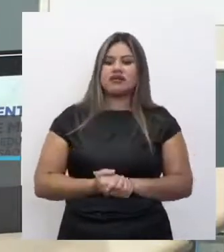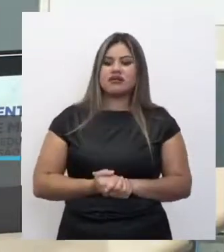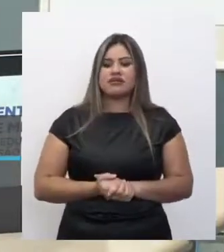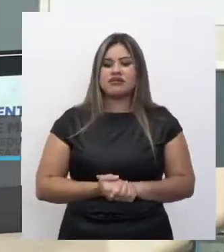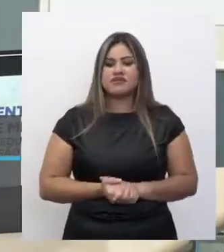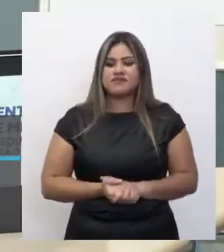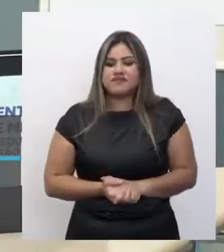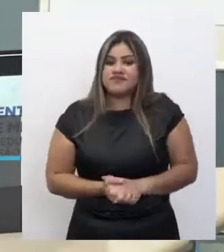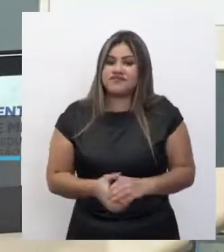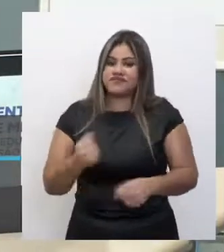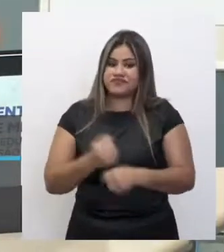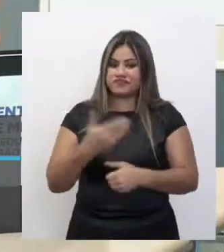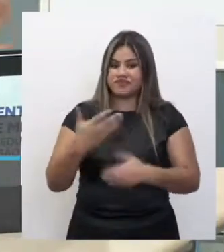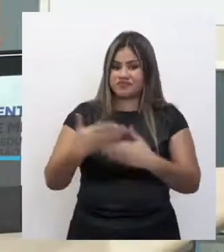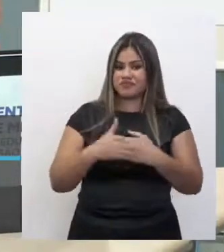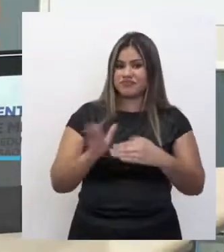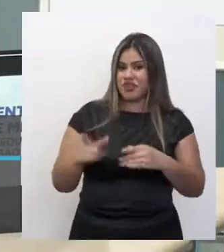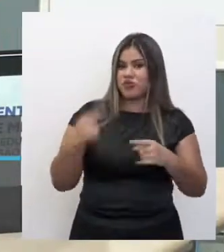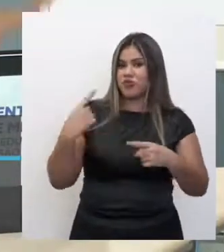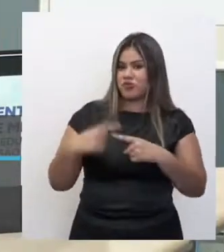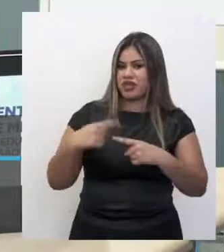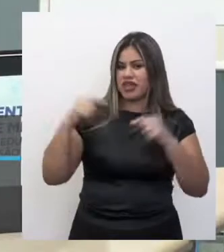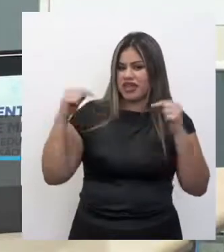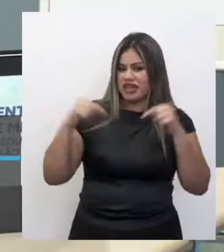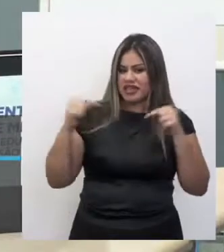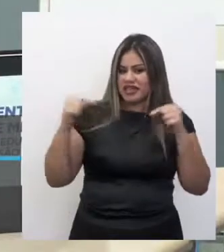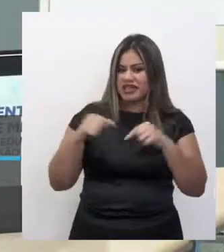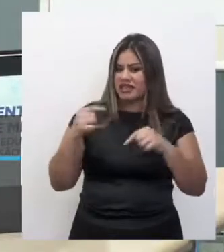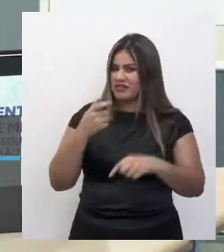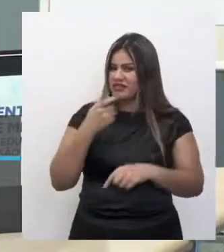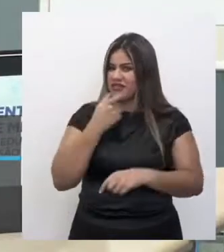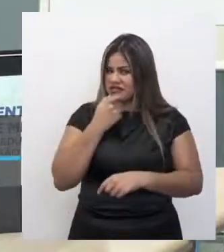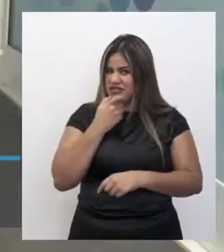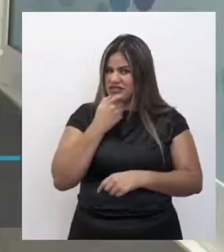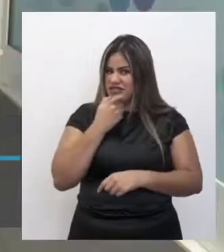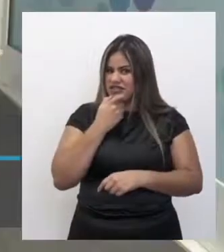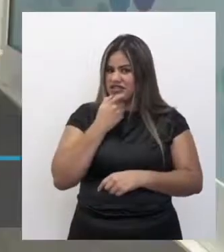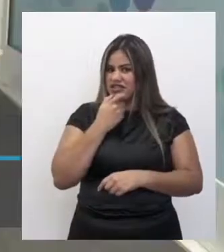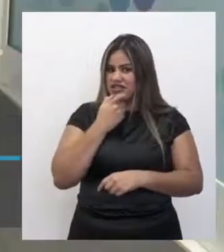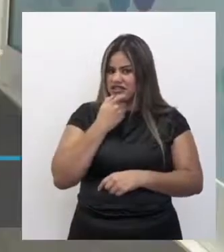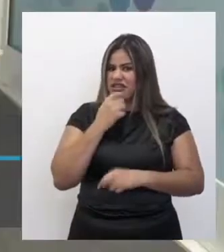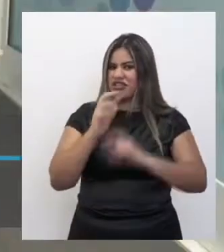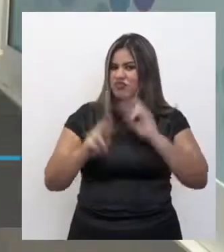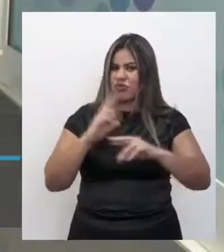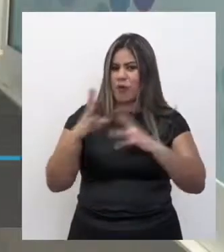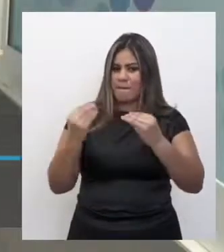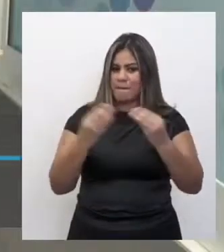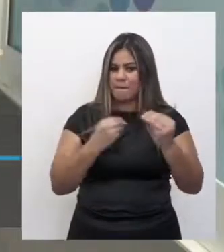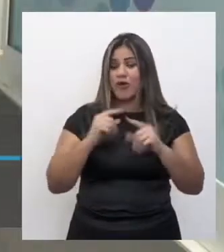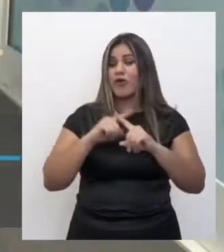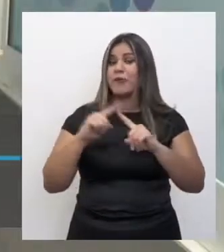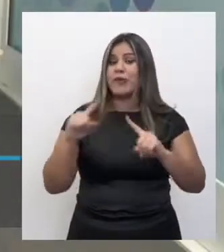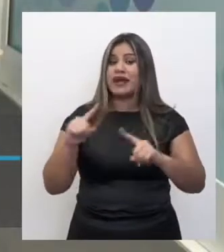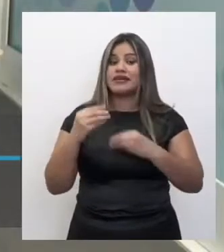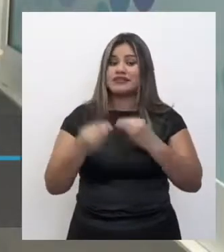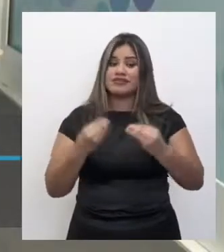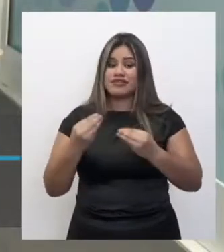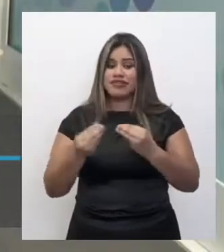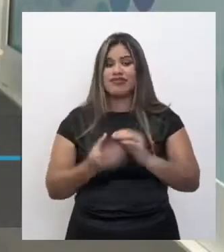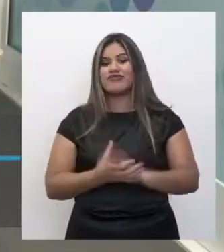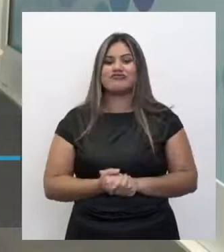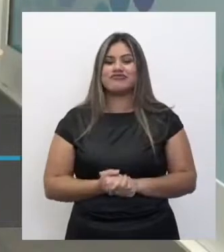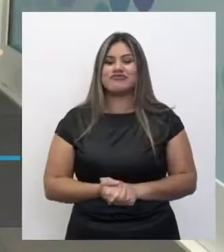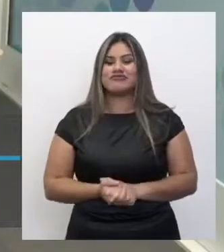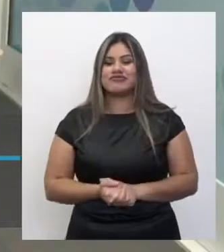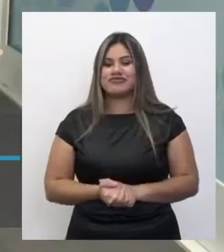aqui ferve, o Ed. Na aula de inglês ferve o chat do nono? Ferve também, né? Só que o gato preto da sua aula vai parar na minha,